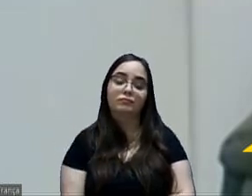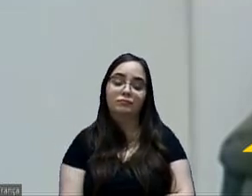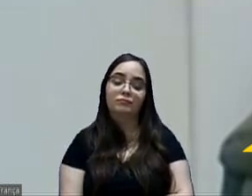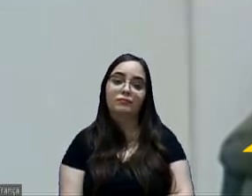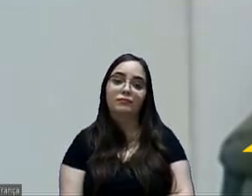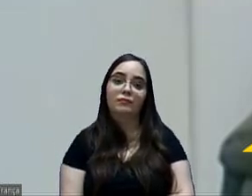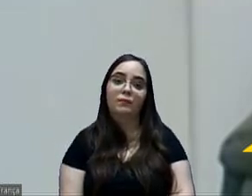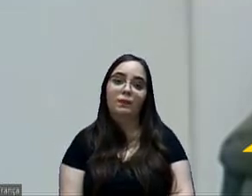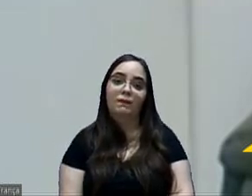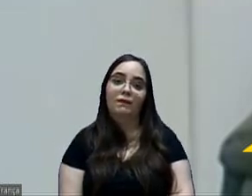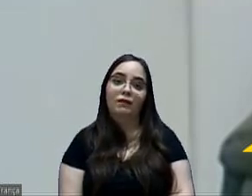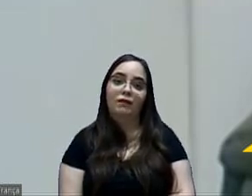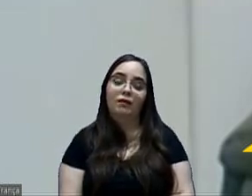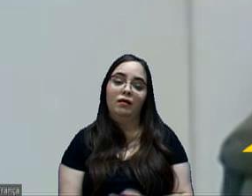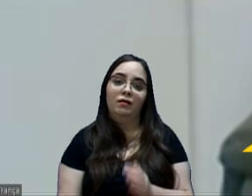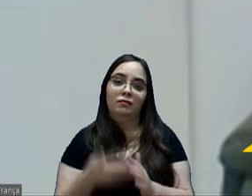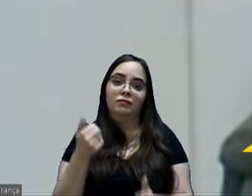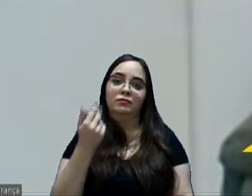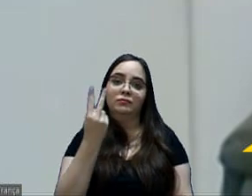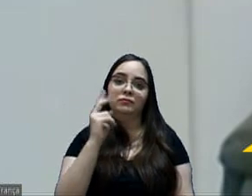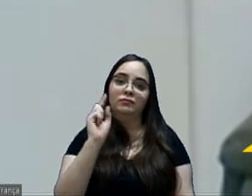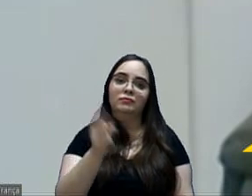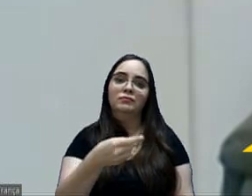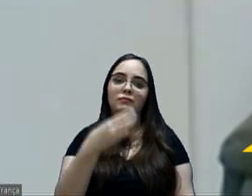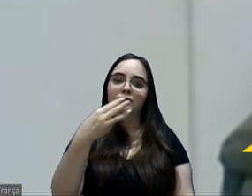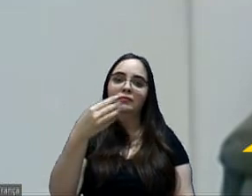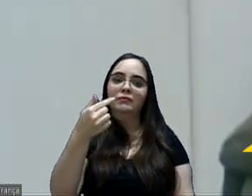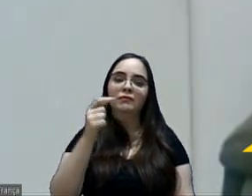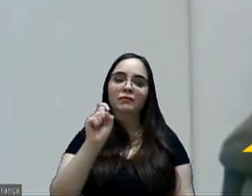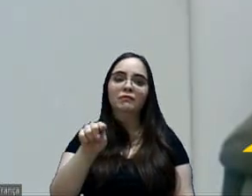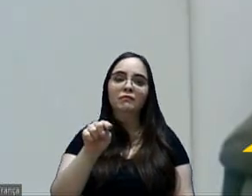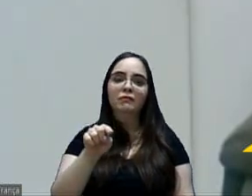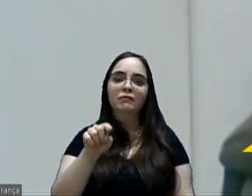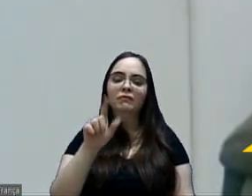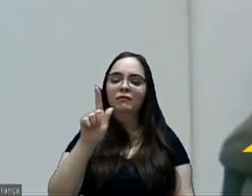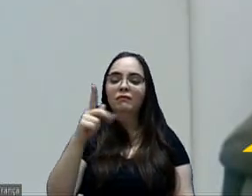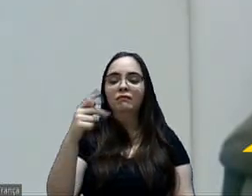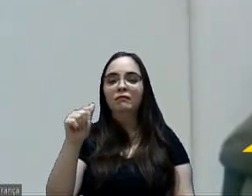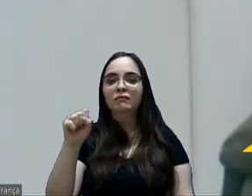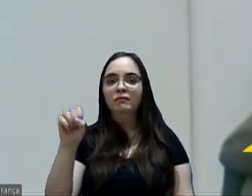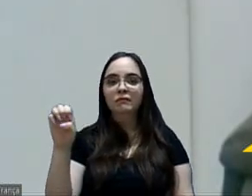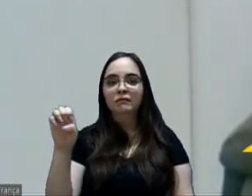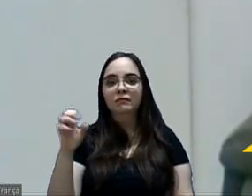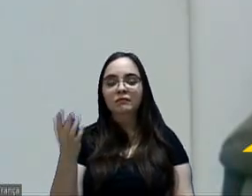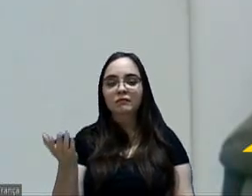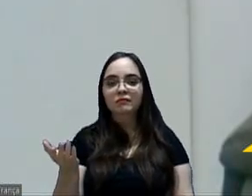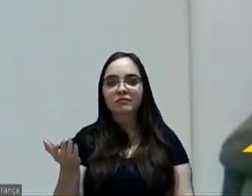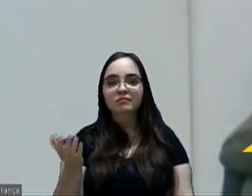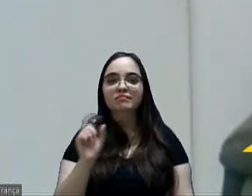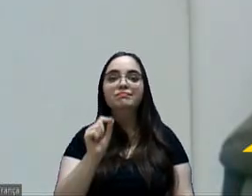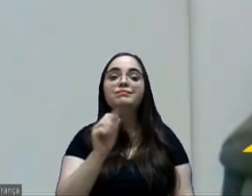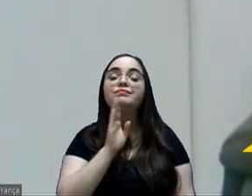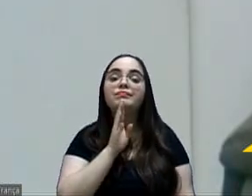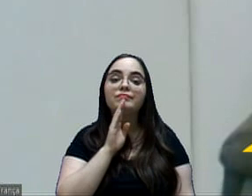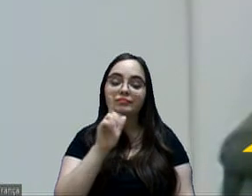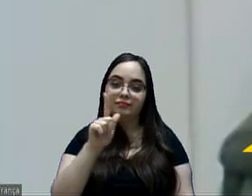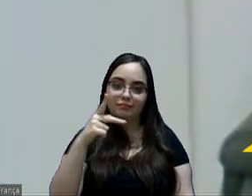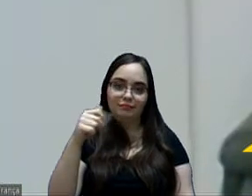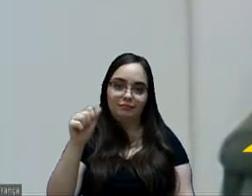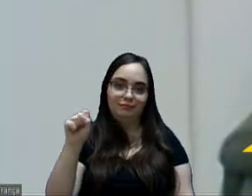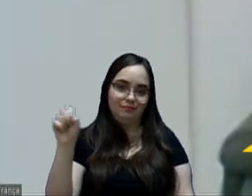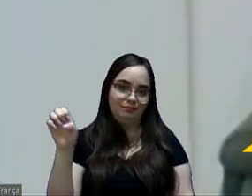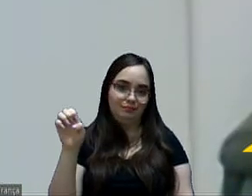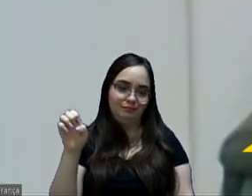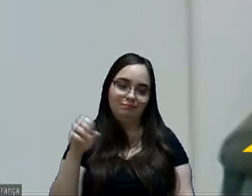de passe, nós estamos tirando 2 milhões e 37 mil do GEPASSE. Quem conhece o GEPASSE, eu acho que quase todo